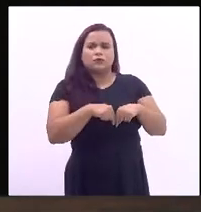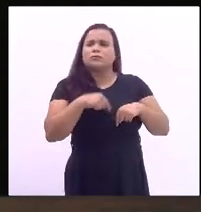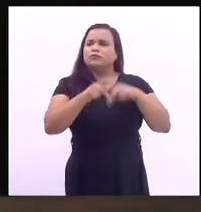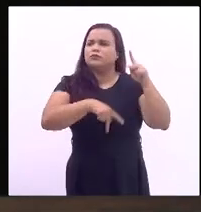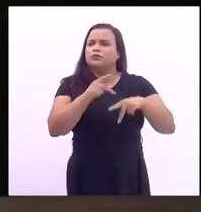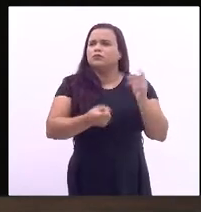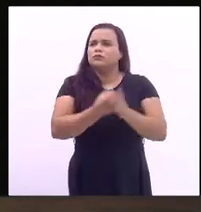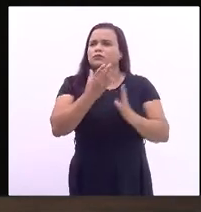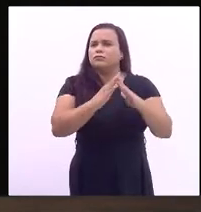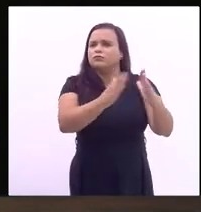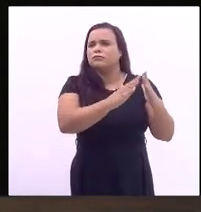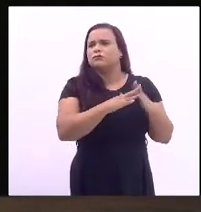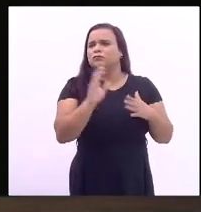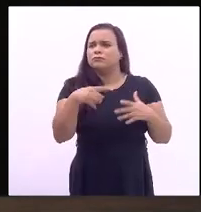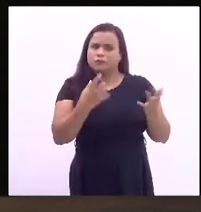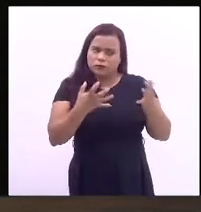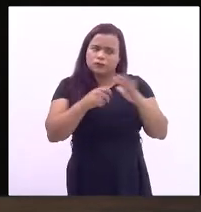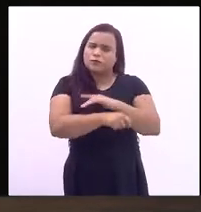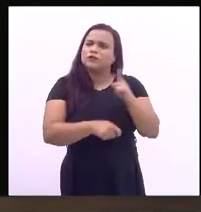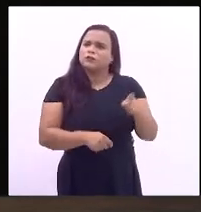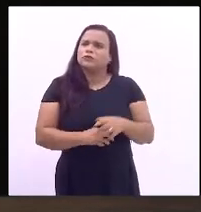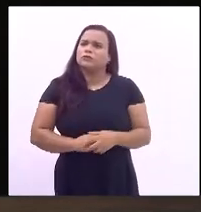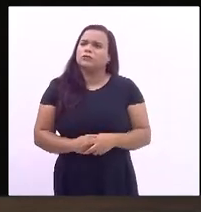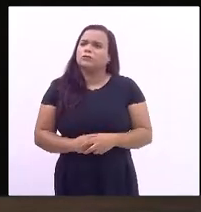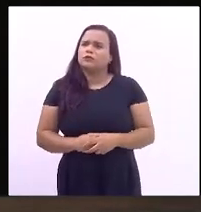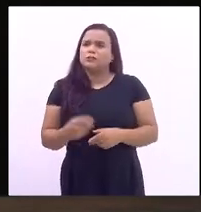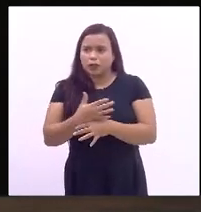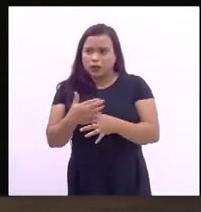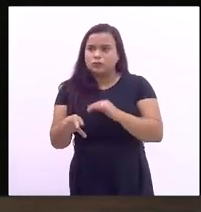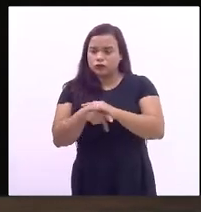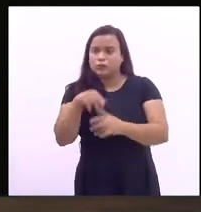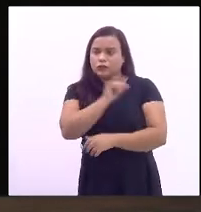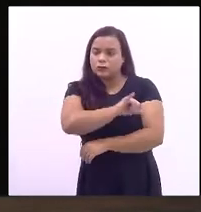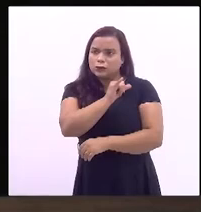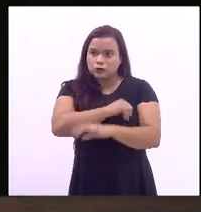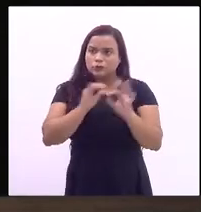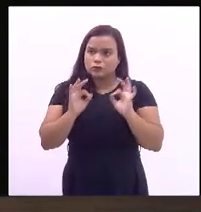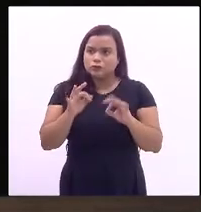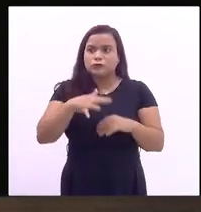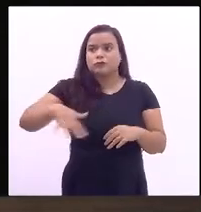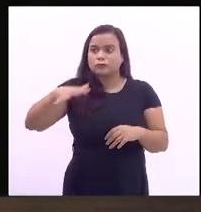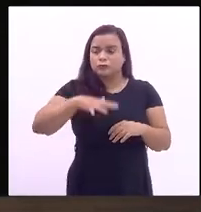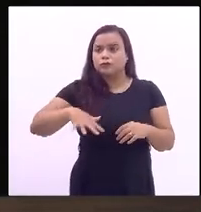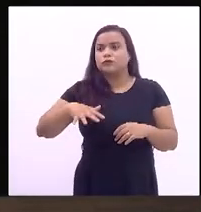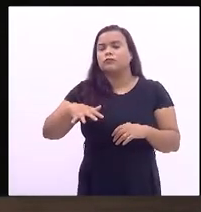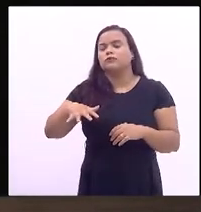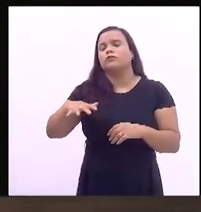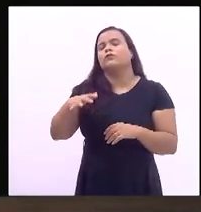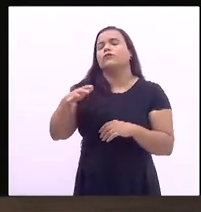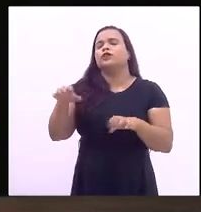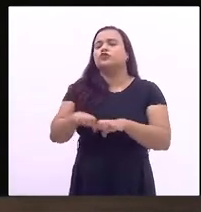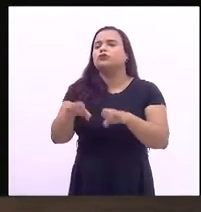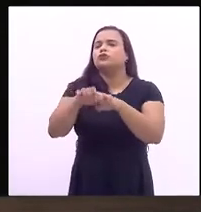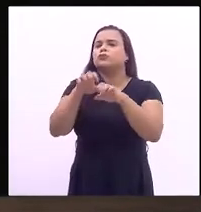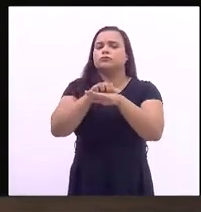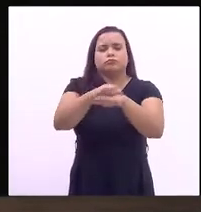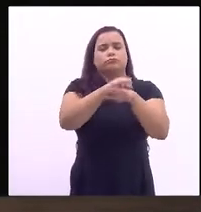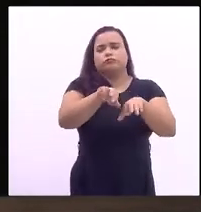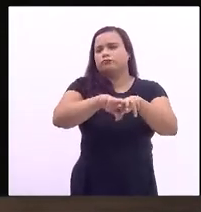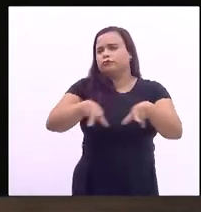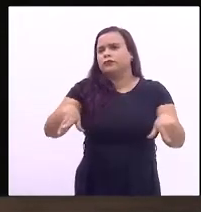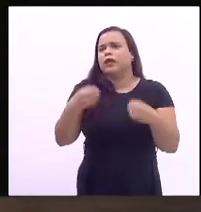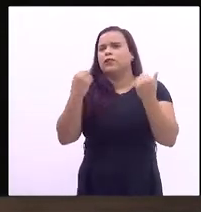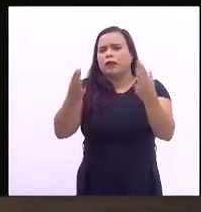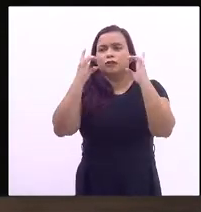acho que lindo que investir isso sim na área da cidade do Rio de Janeiro em área de estrutura de habitação Popular para dar dignidade